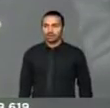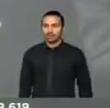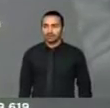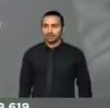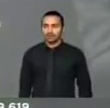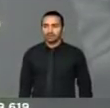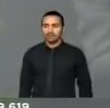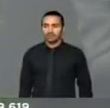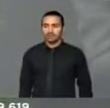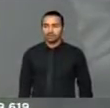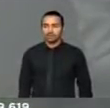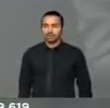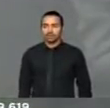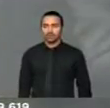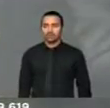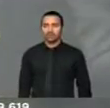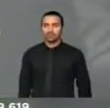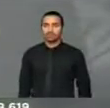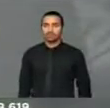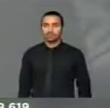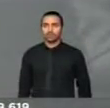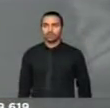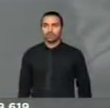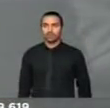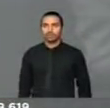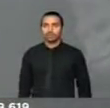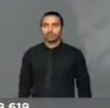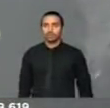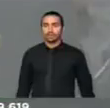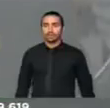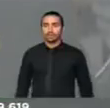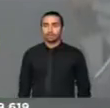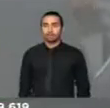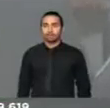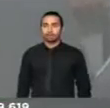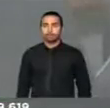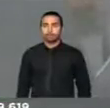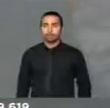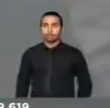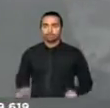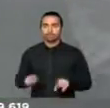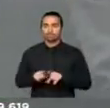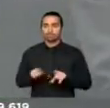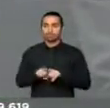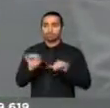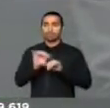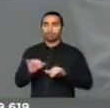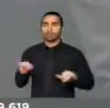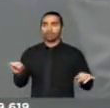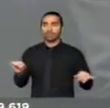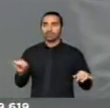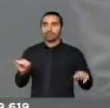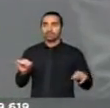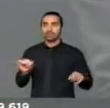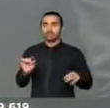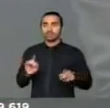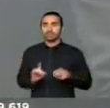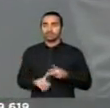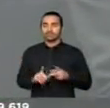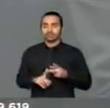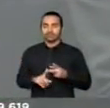teria que confrontar a Constituição de forma grave, gravíssima, quando na verdade isso é